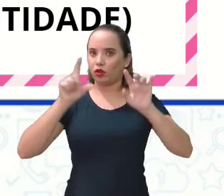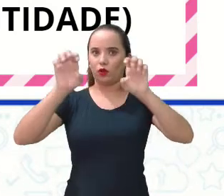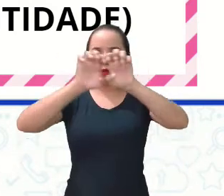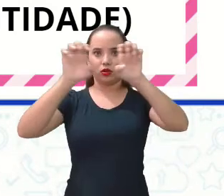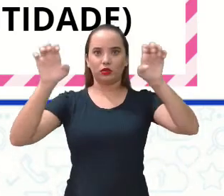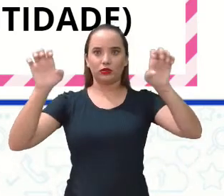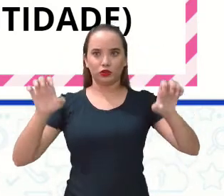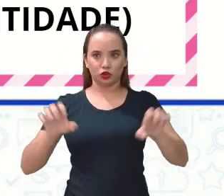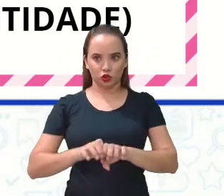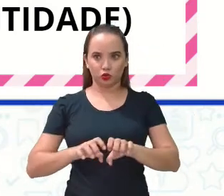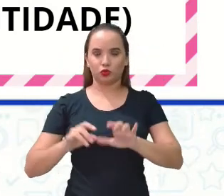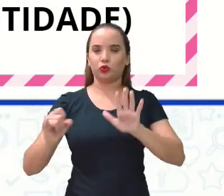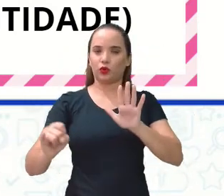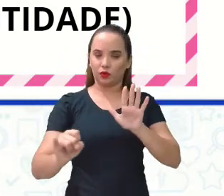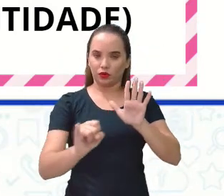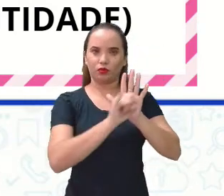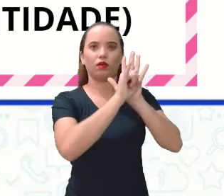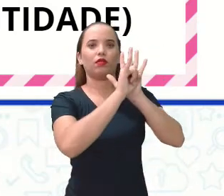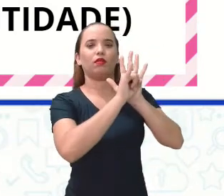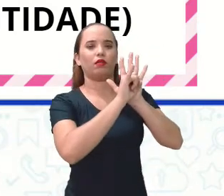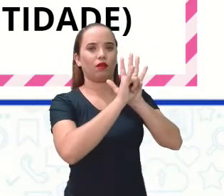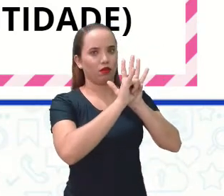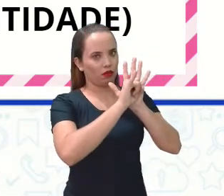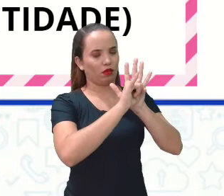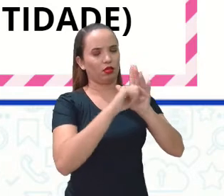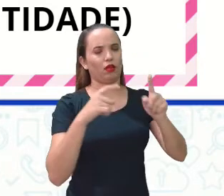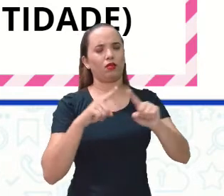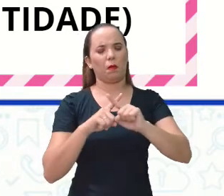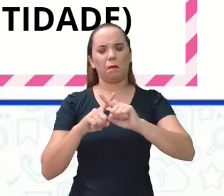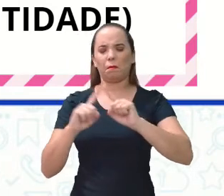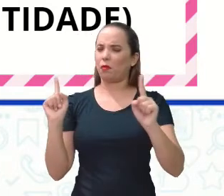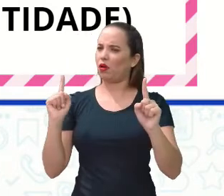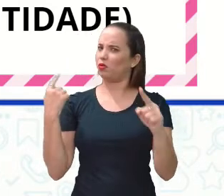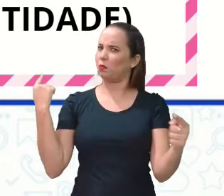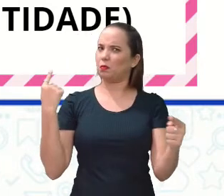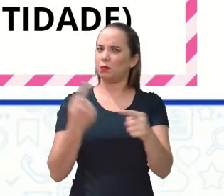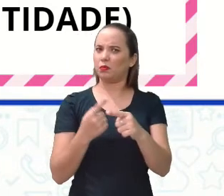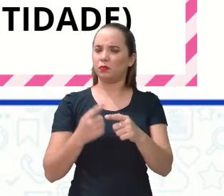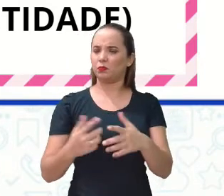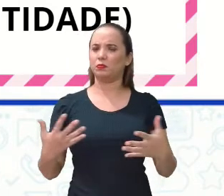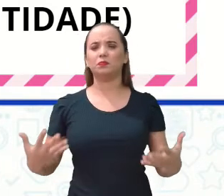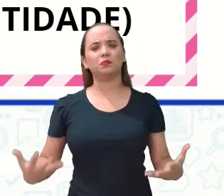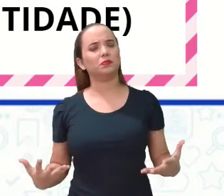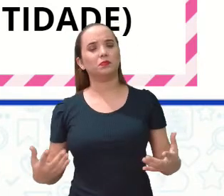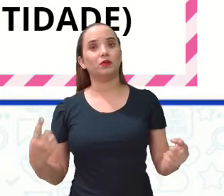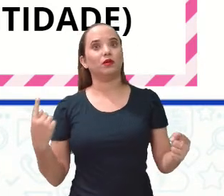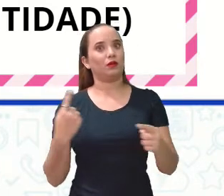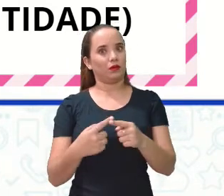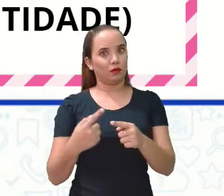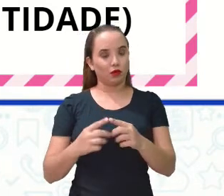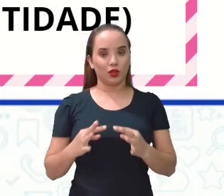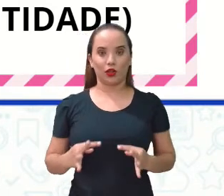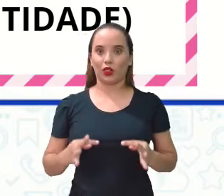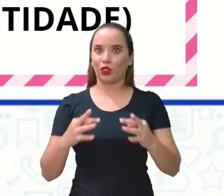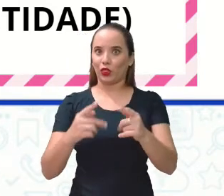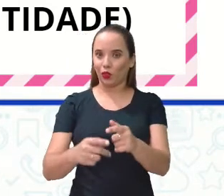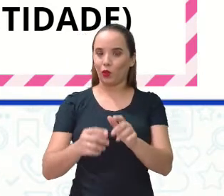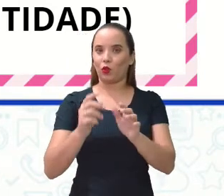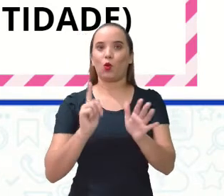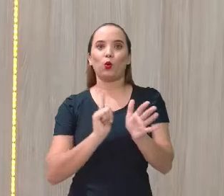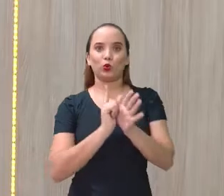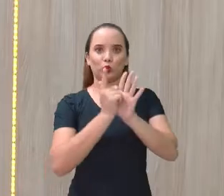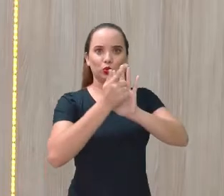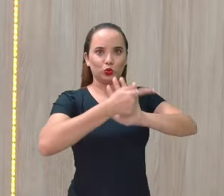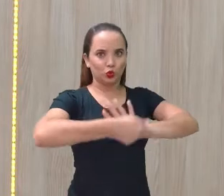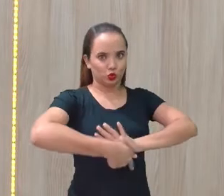ó, uma identidade. Por que isso? Porque todo gênero, ele precisa se identificar,